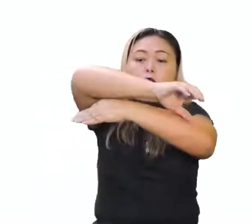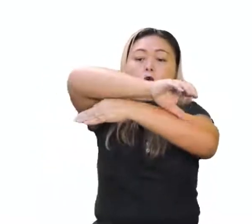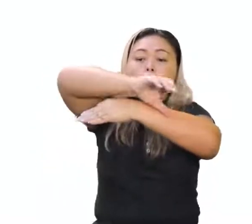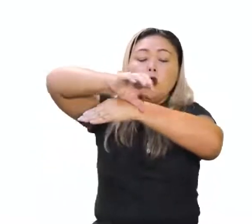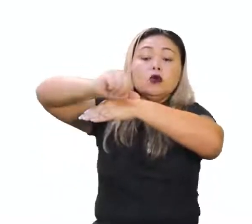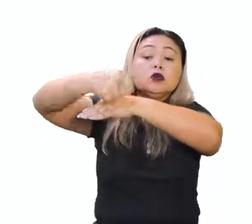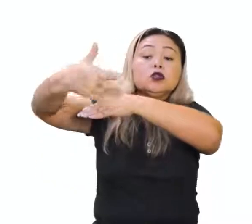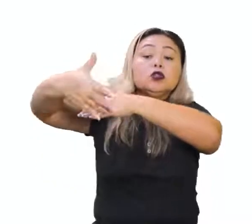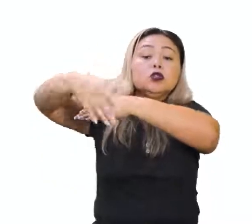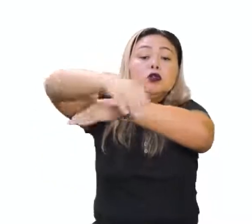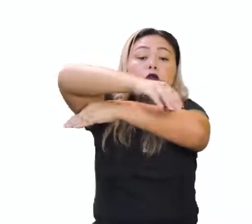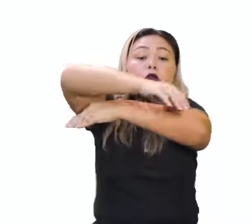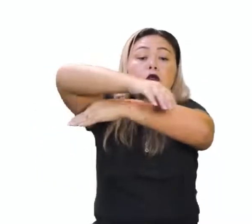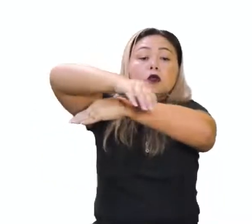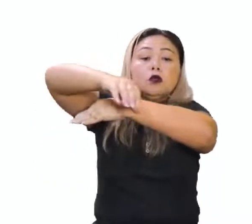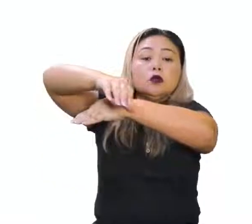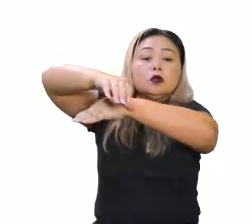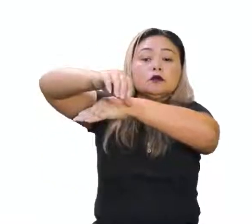aqui, pessoal, esse